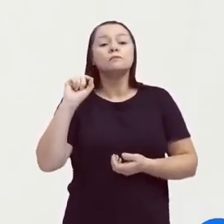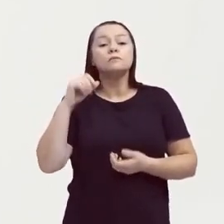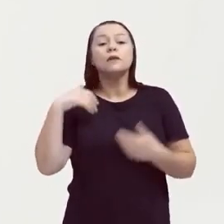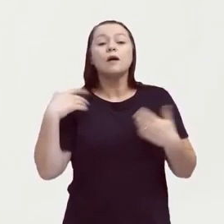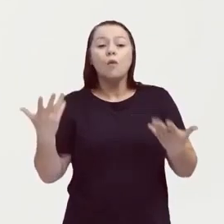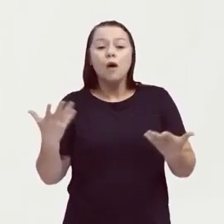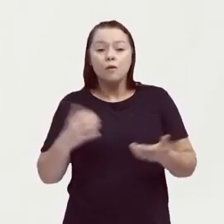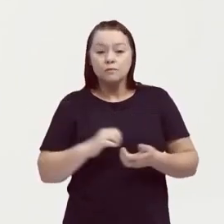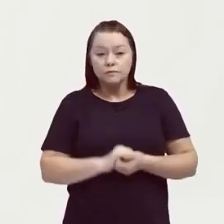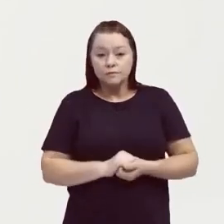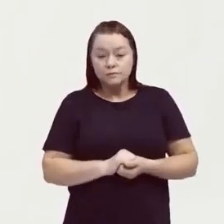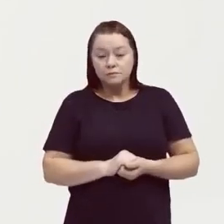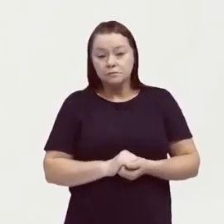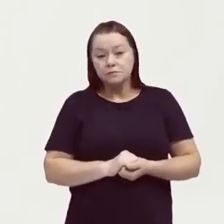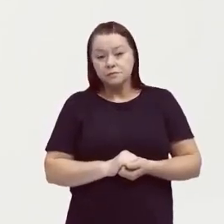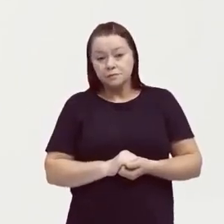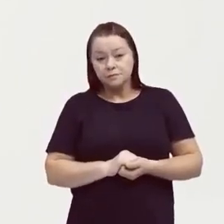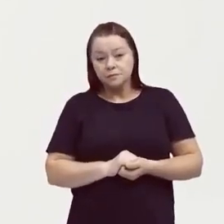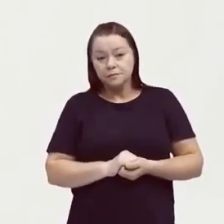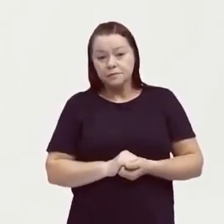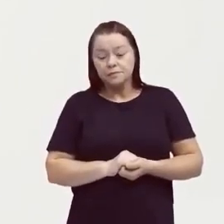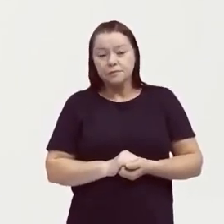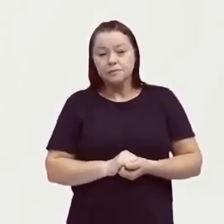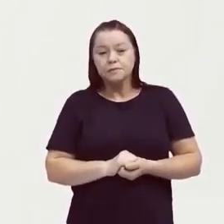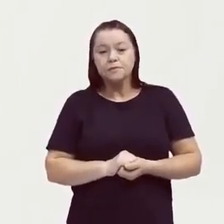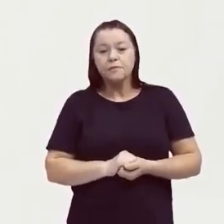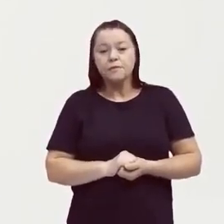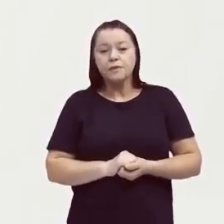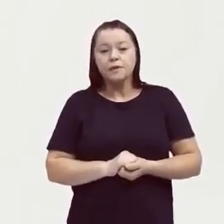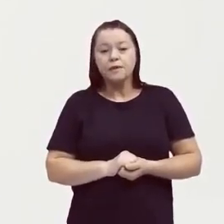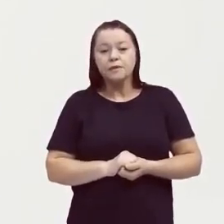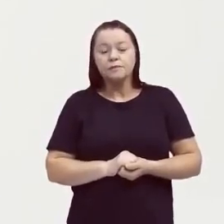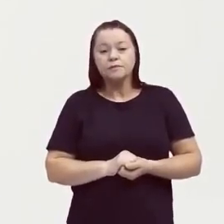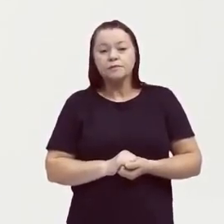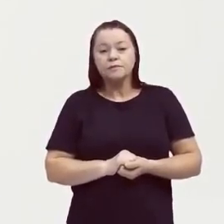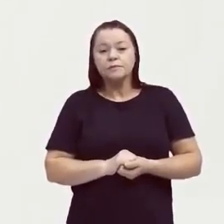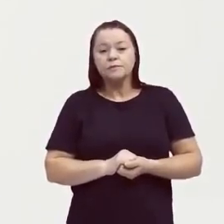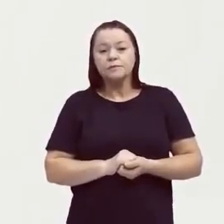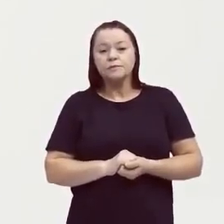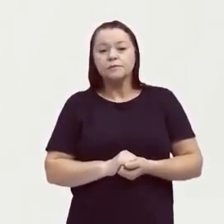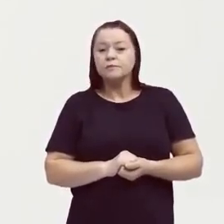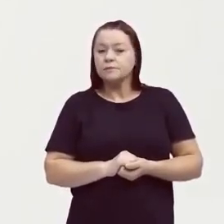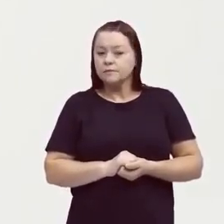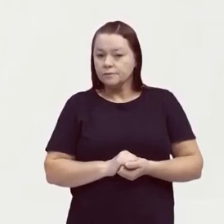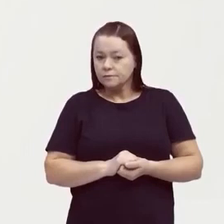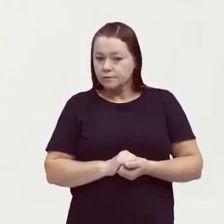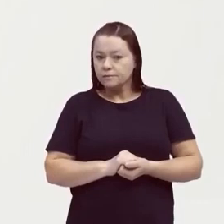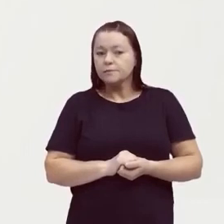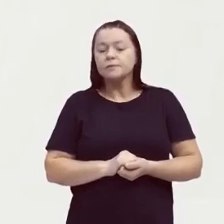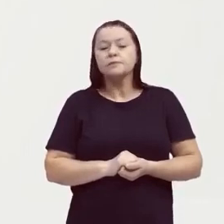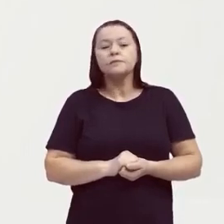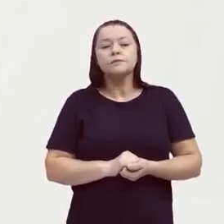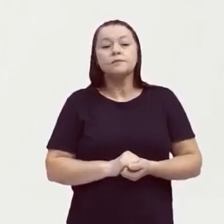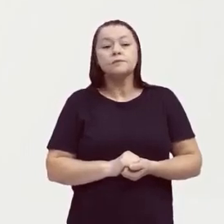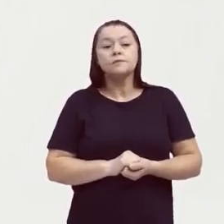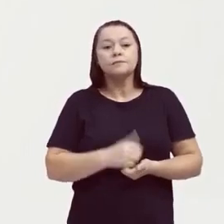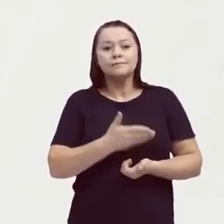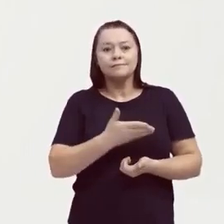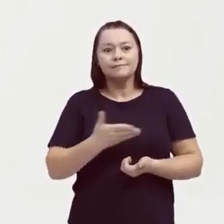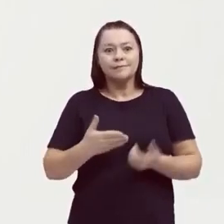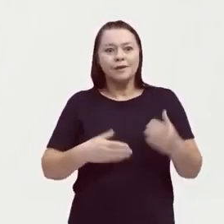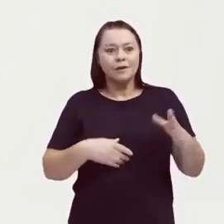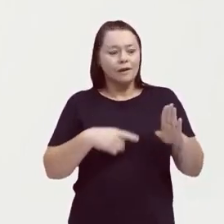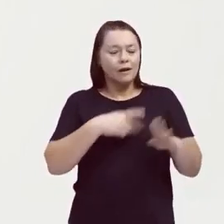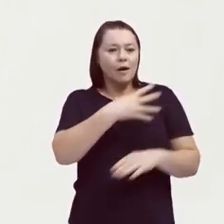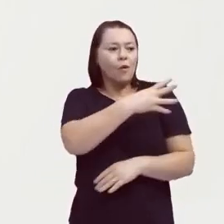ano A, 500, quarto ano B, 450, quarto ano C, 370 e olha o quarto ano D,